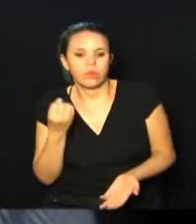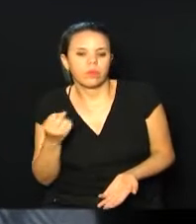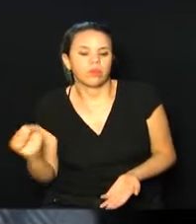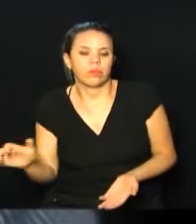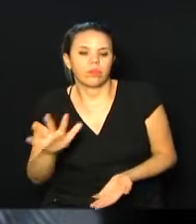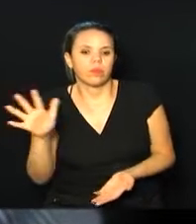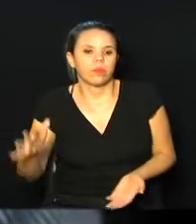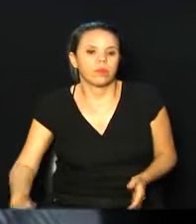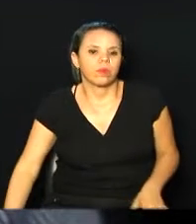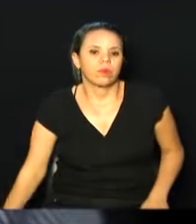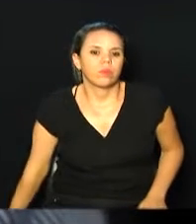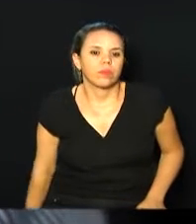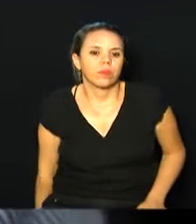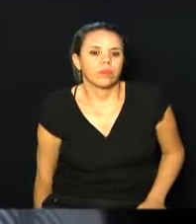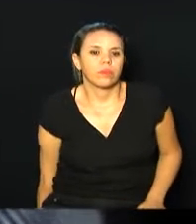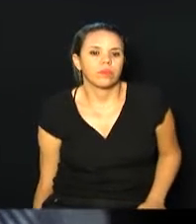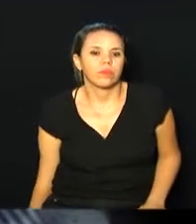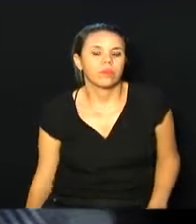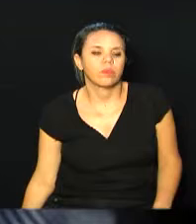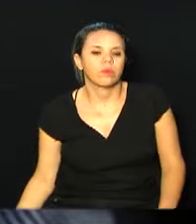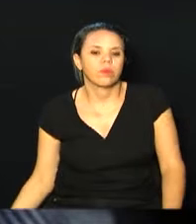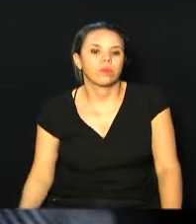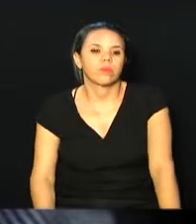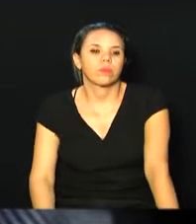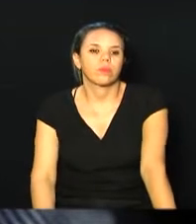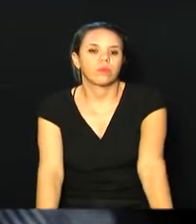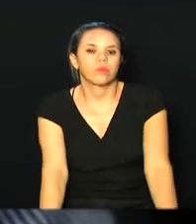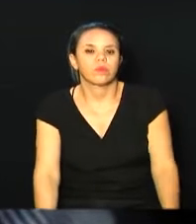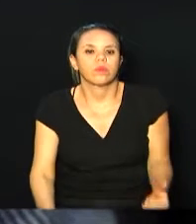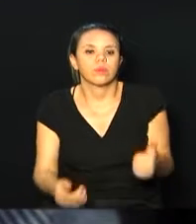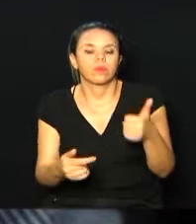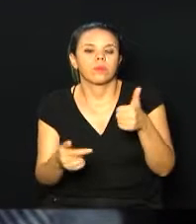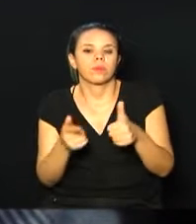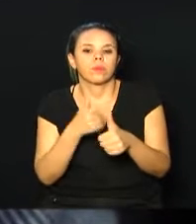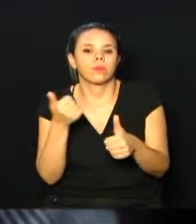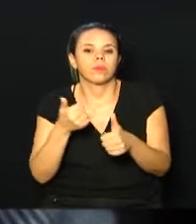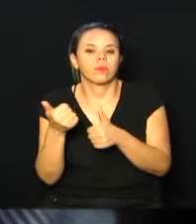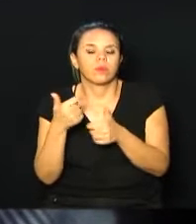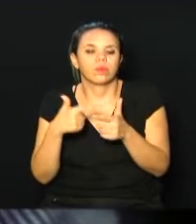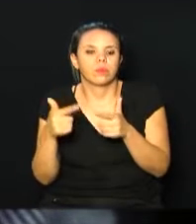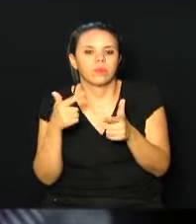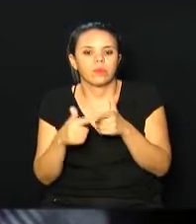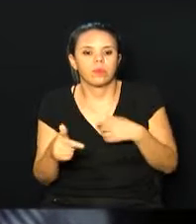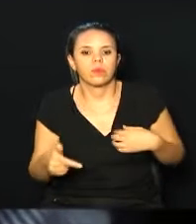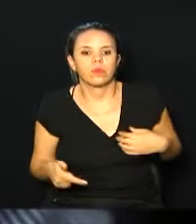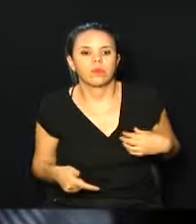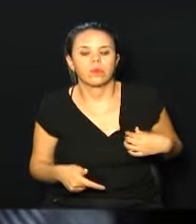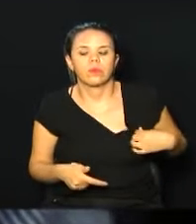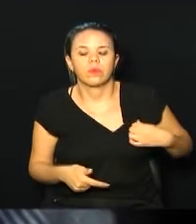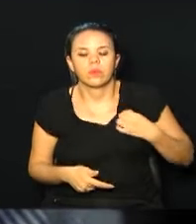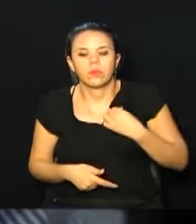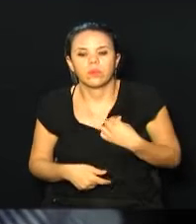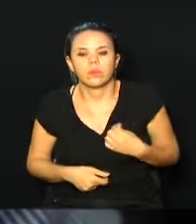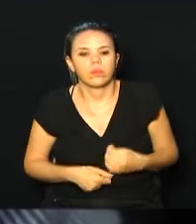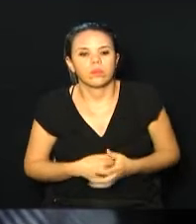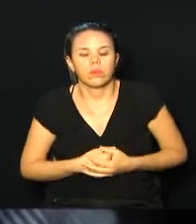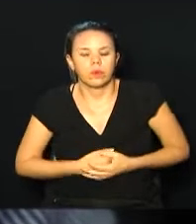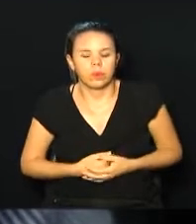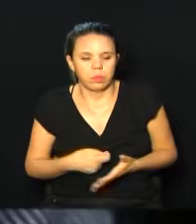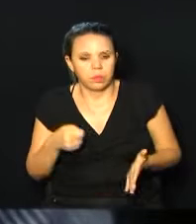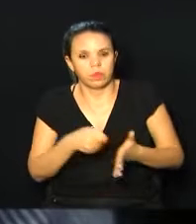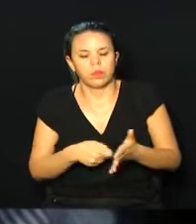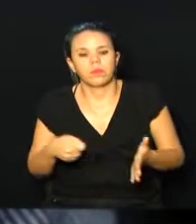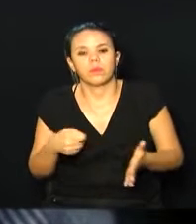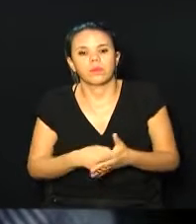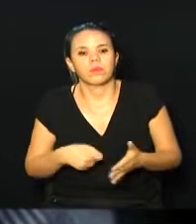cara e para ser executada. Então, o primeiro problema, nós estamos atacando com bastante